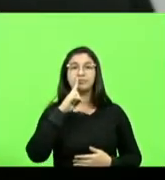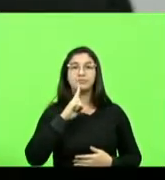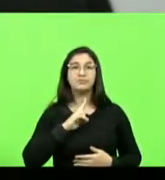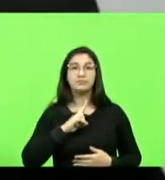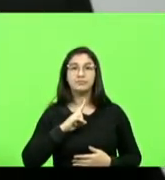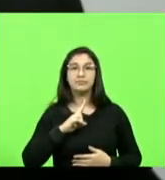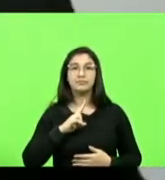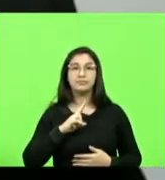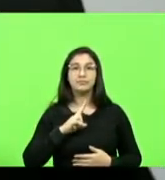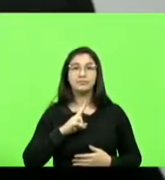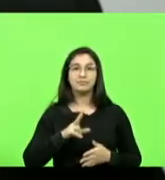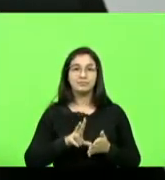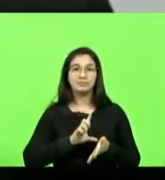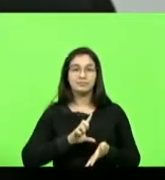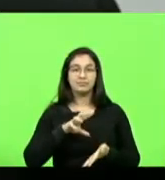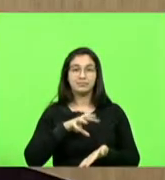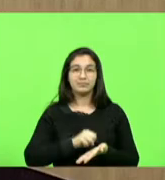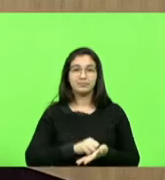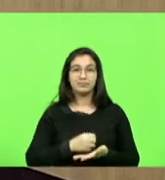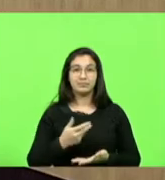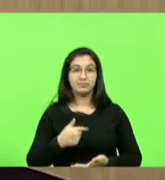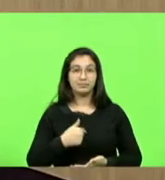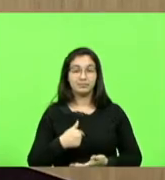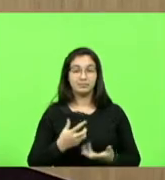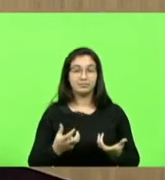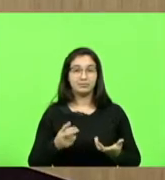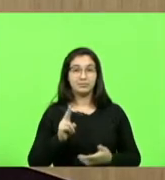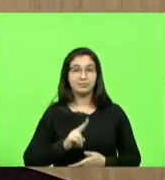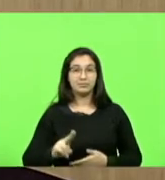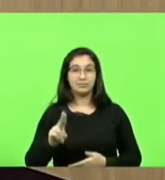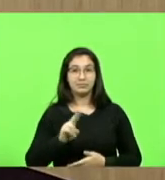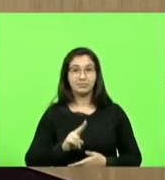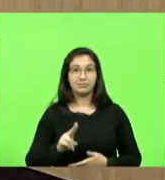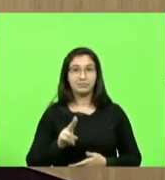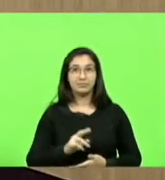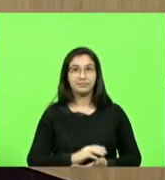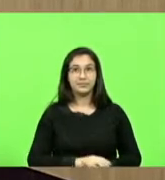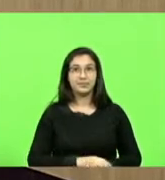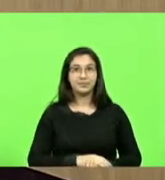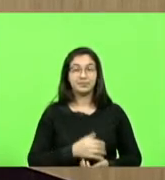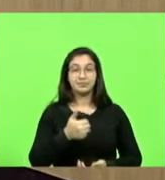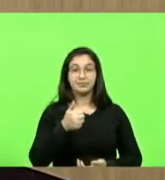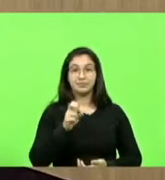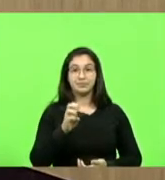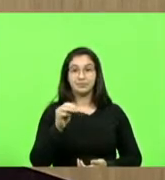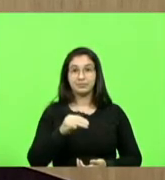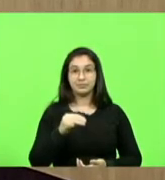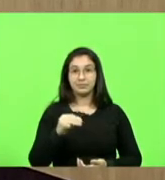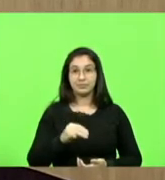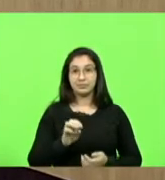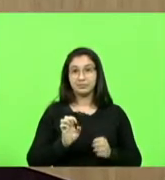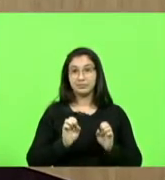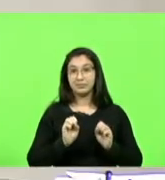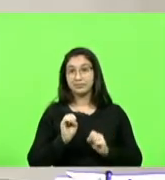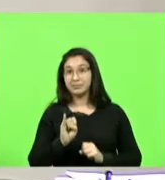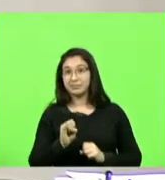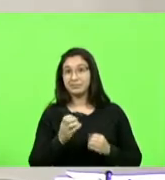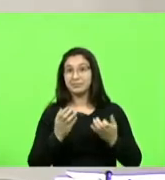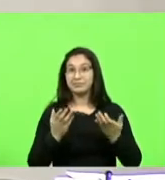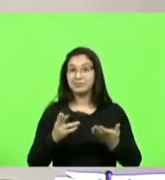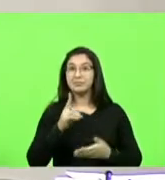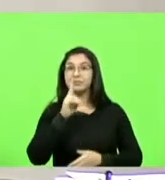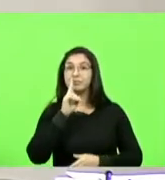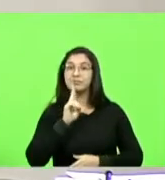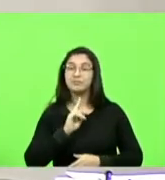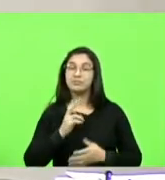utilizar do horário do bloco. Terá 15 minutos, Vossa Excelência, mas se eventualmente o deputado